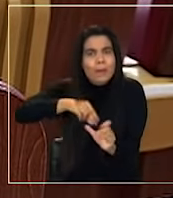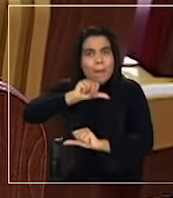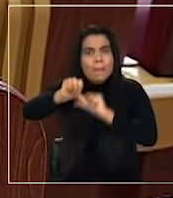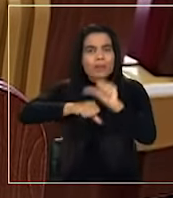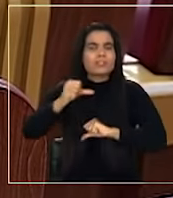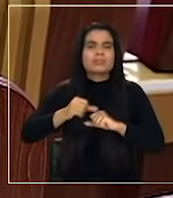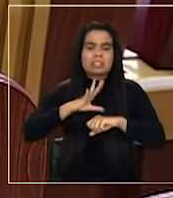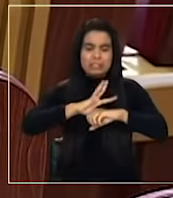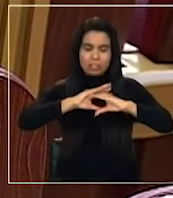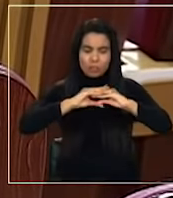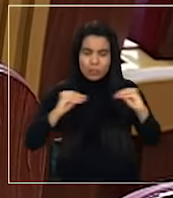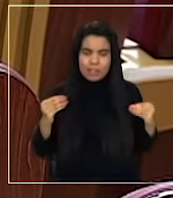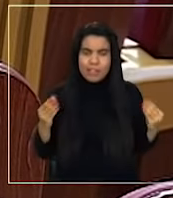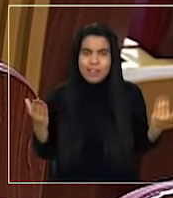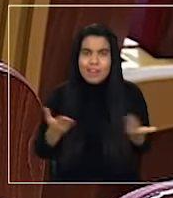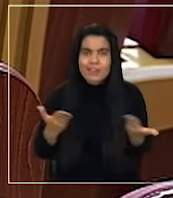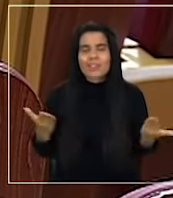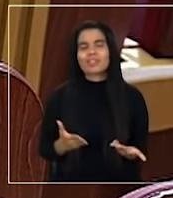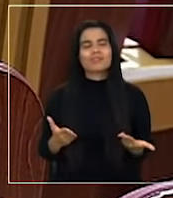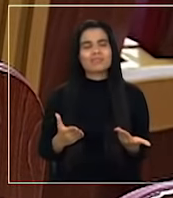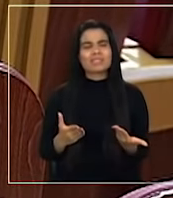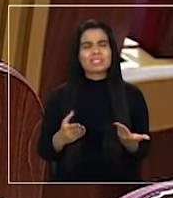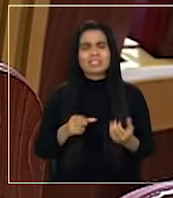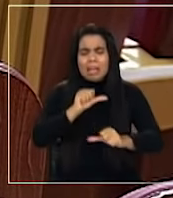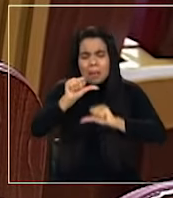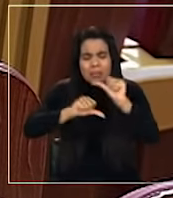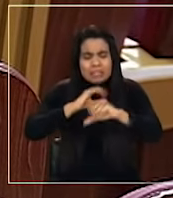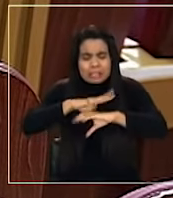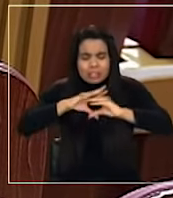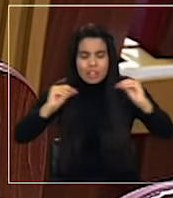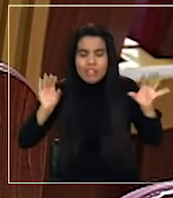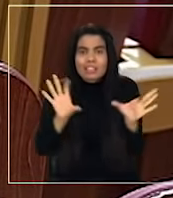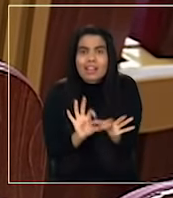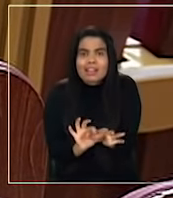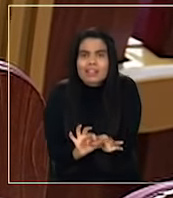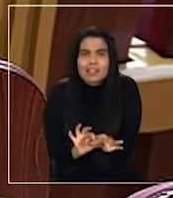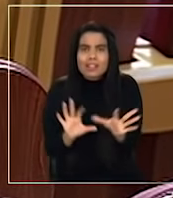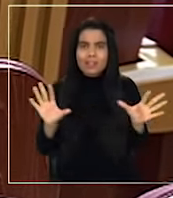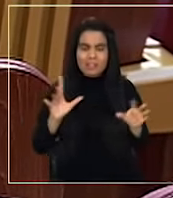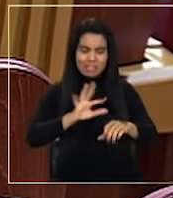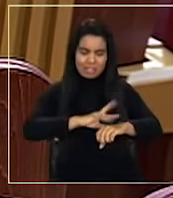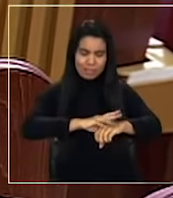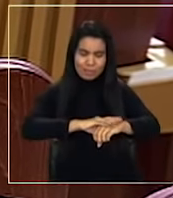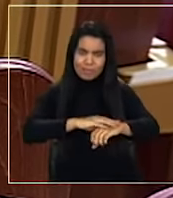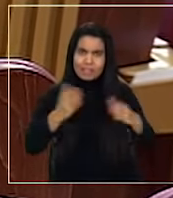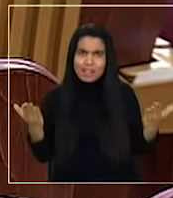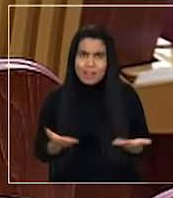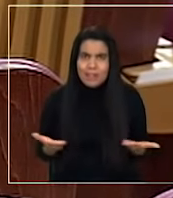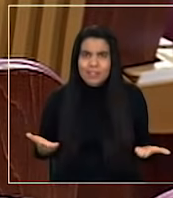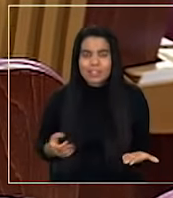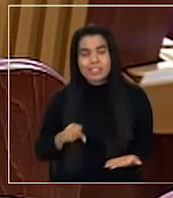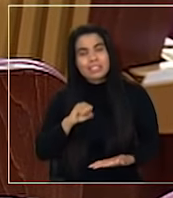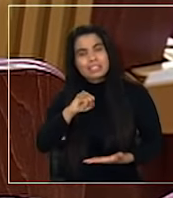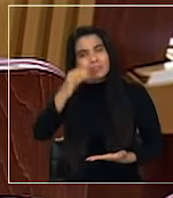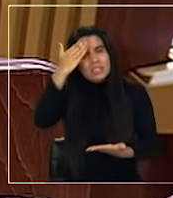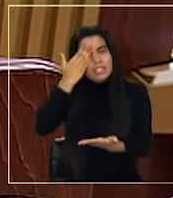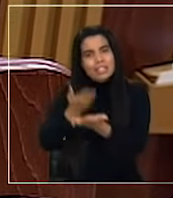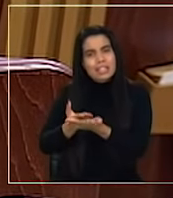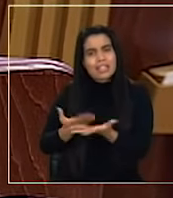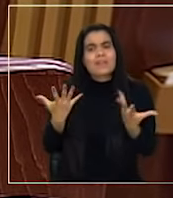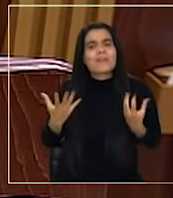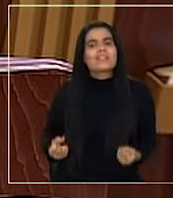curado por essa palavra aí agora. Seja curado aí agora, seja livre dessa enfermidade aí agora. Se você crê, então receba